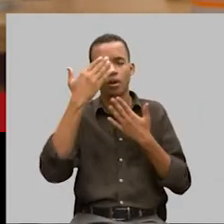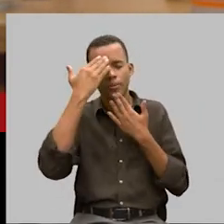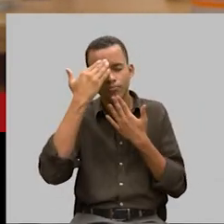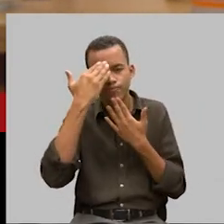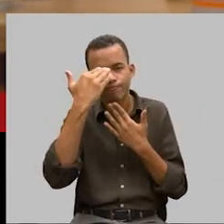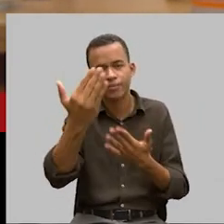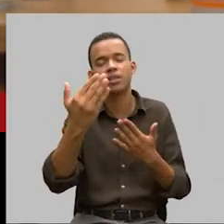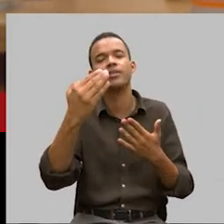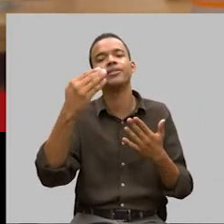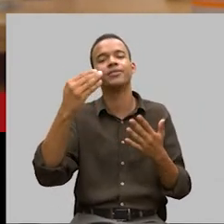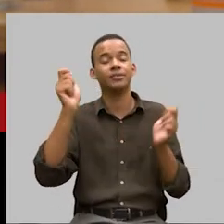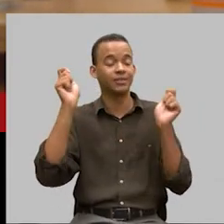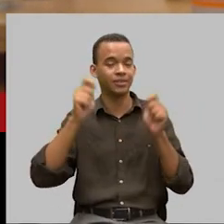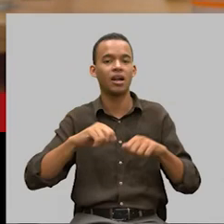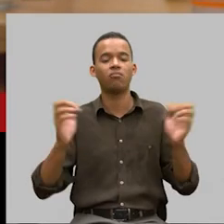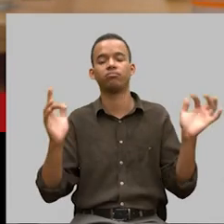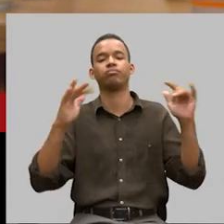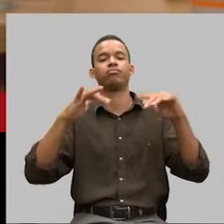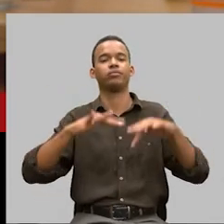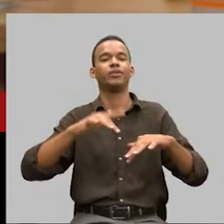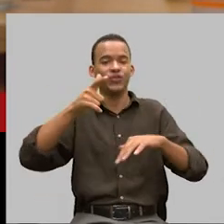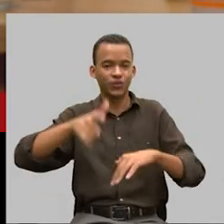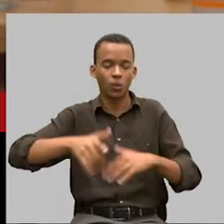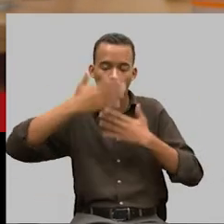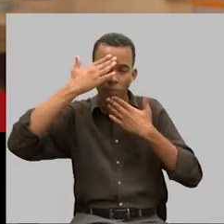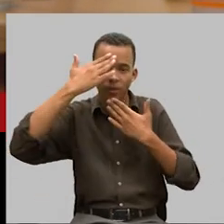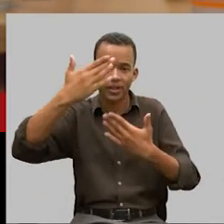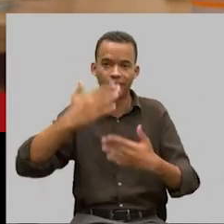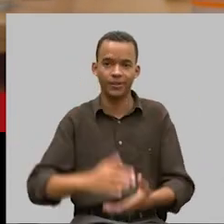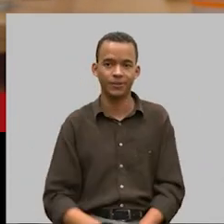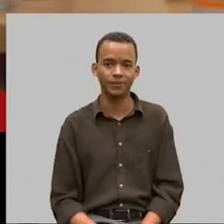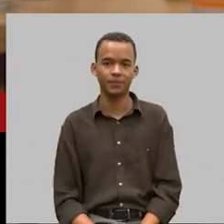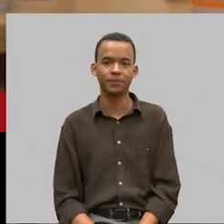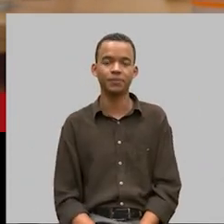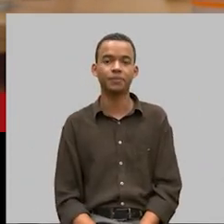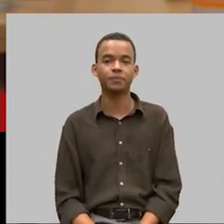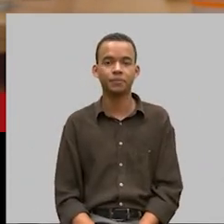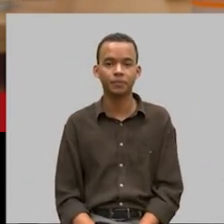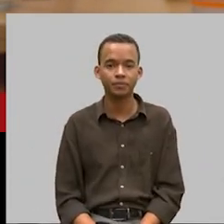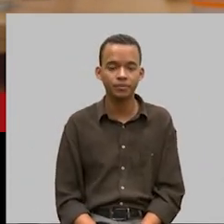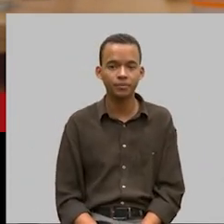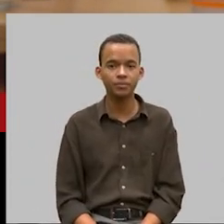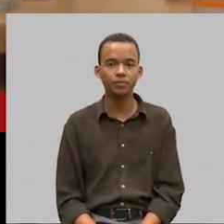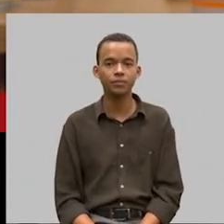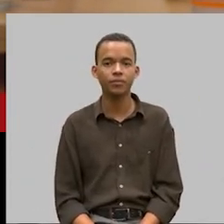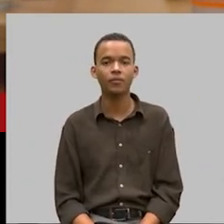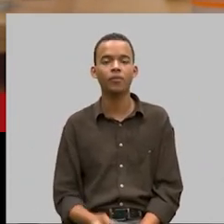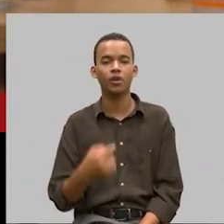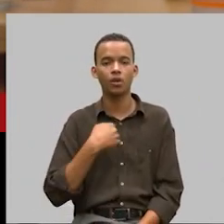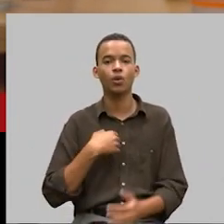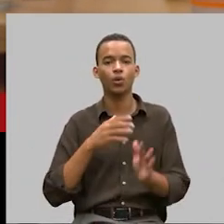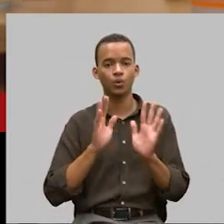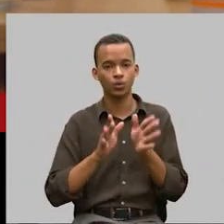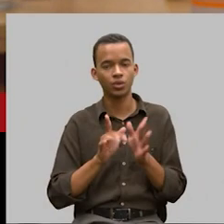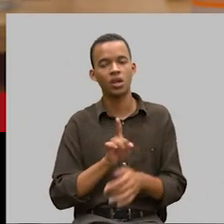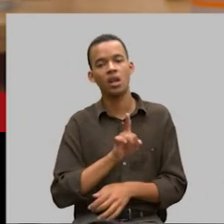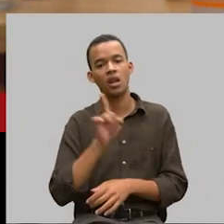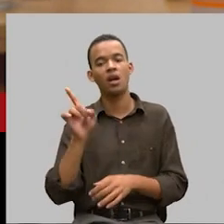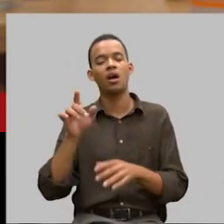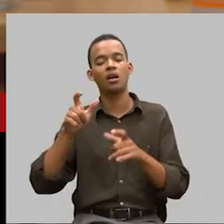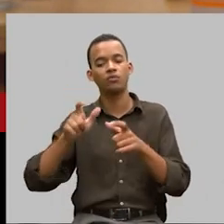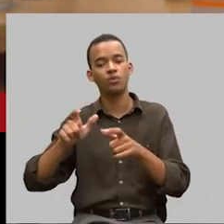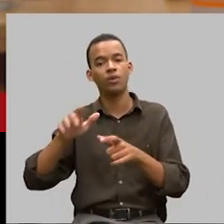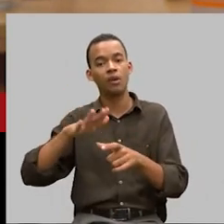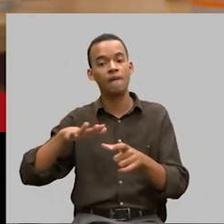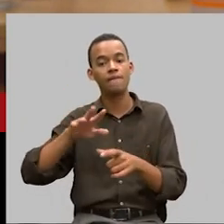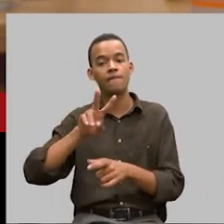oportunidade de desse reencontro eh eu estive né na Escola familha Agrícola de veredinha por um período